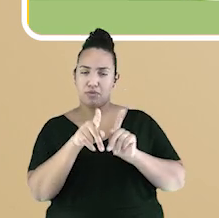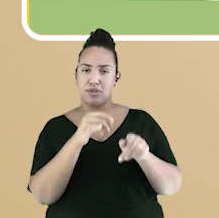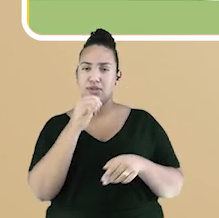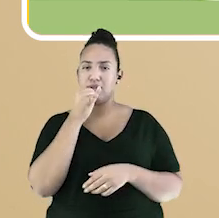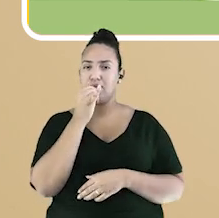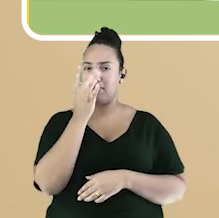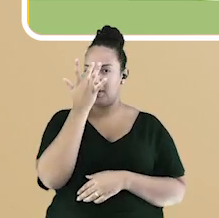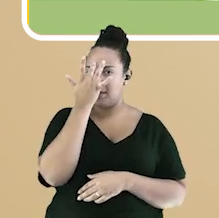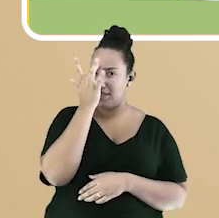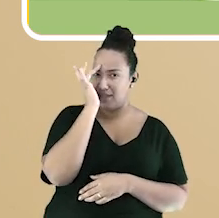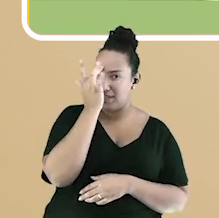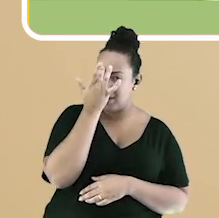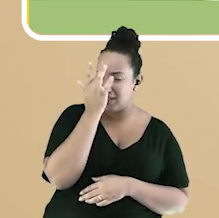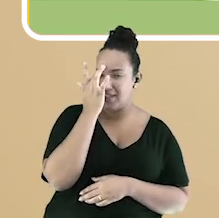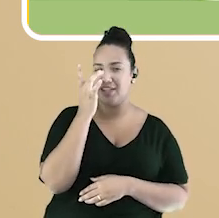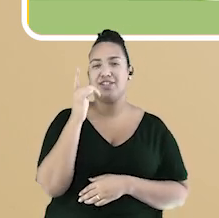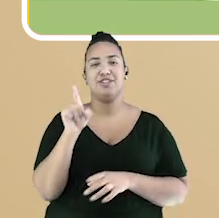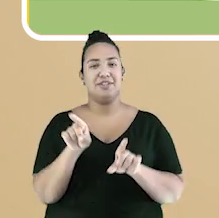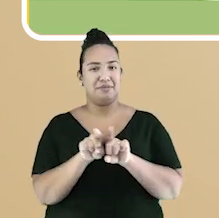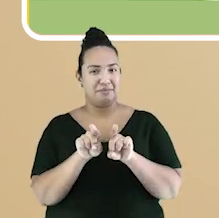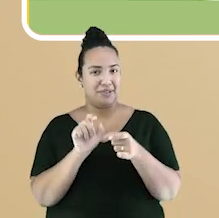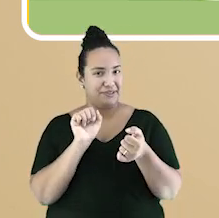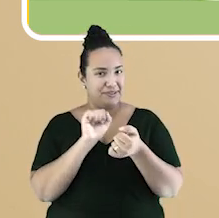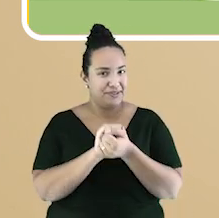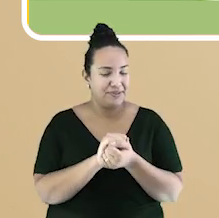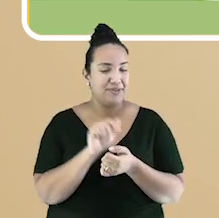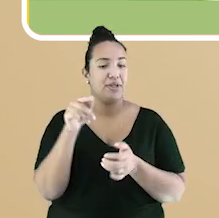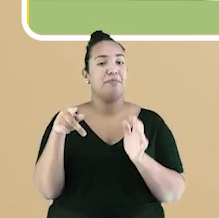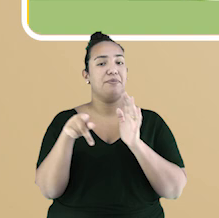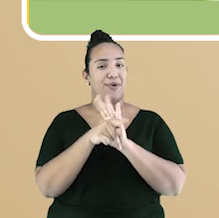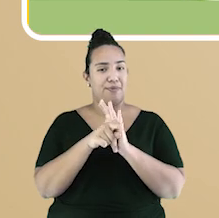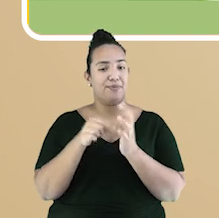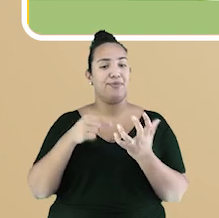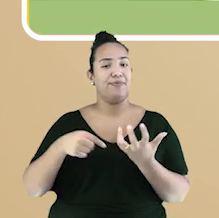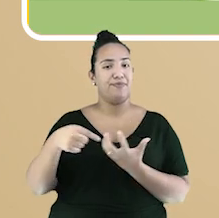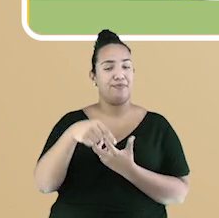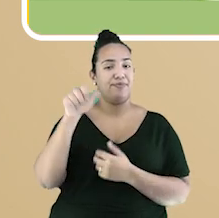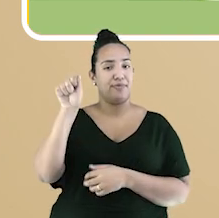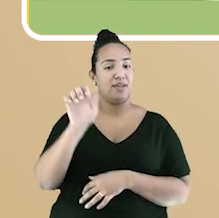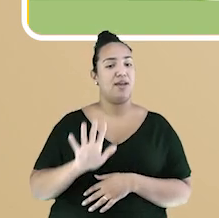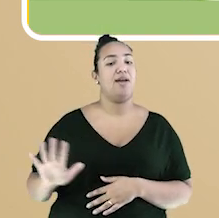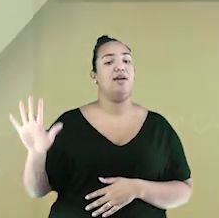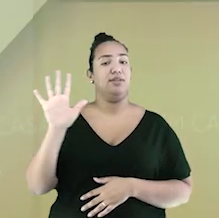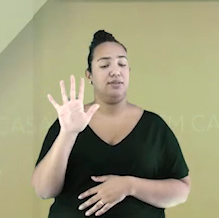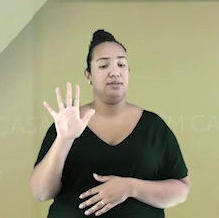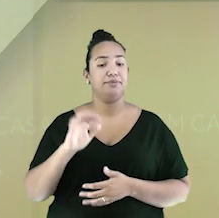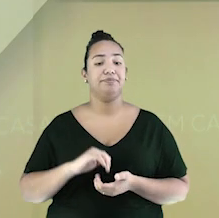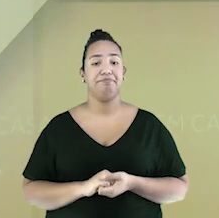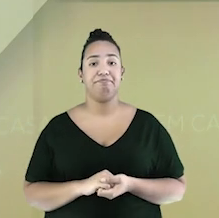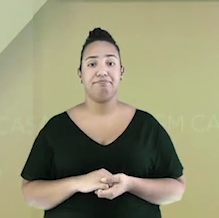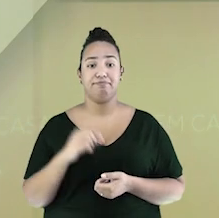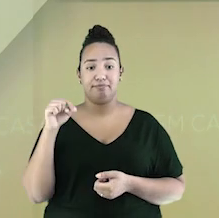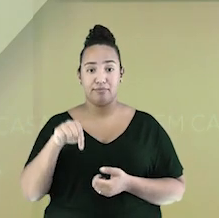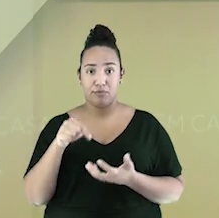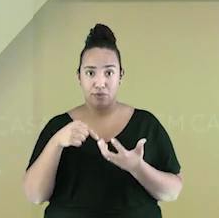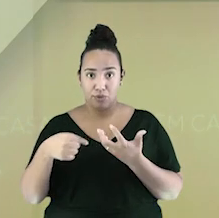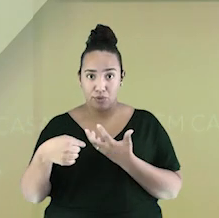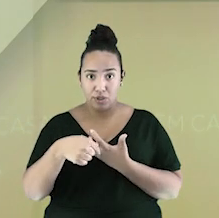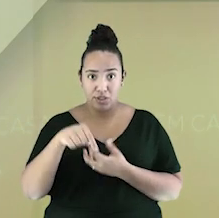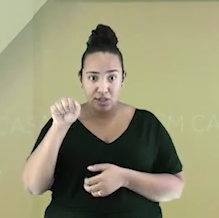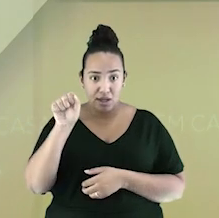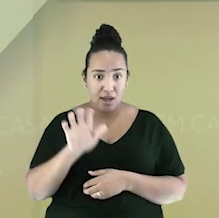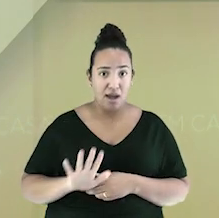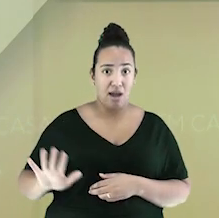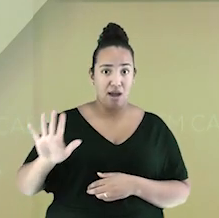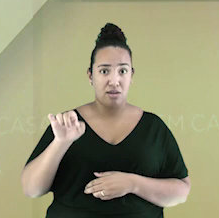população, como a Índia, a Indonésia e o Paquistão, também estão no continente asiático. O continente é o maior